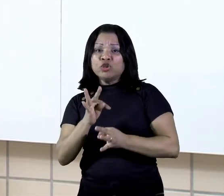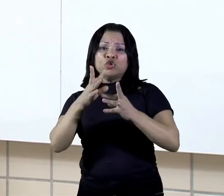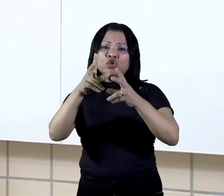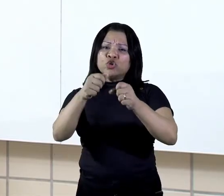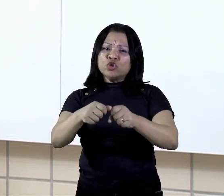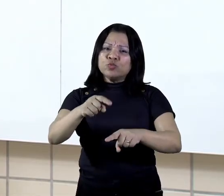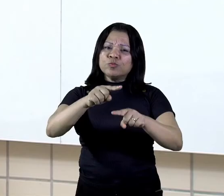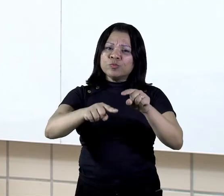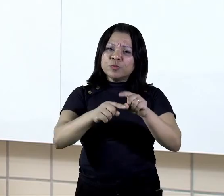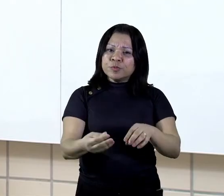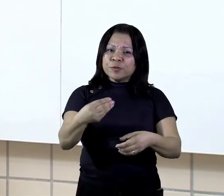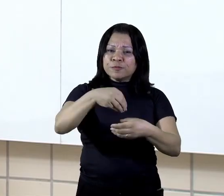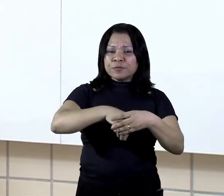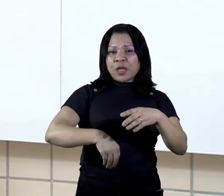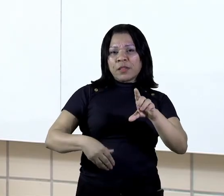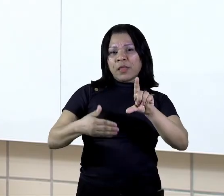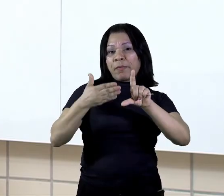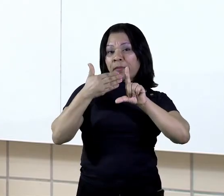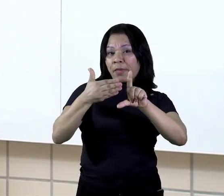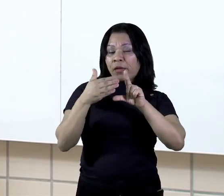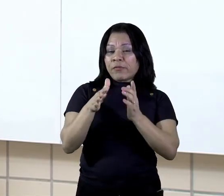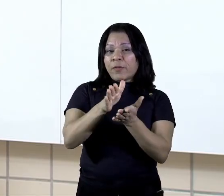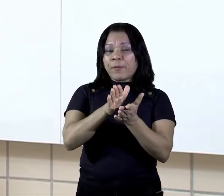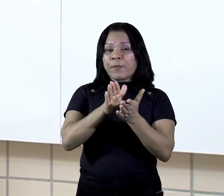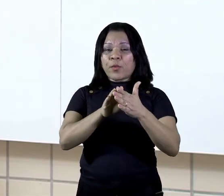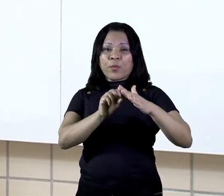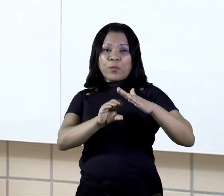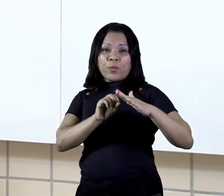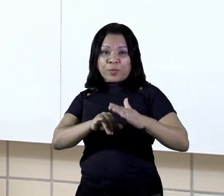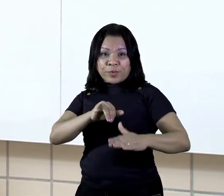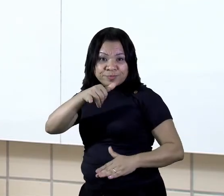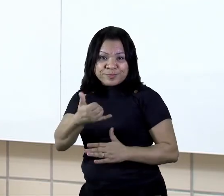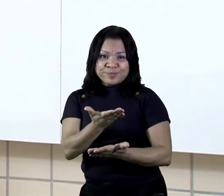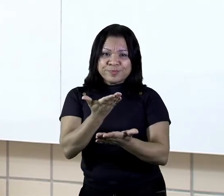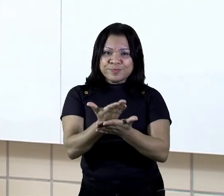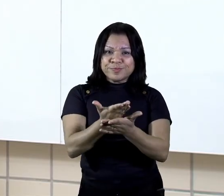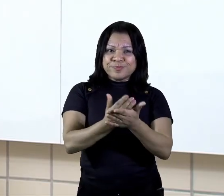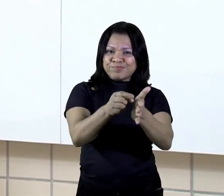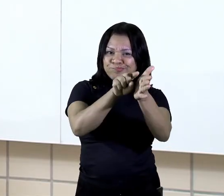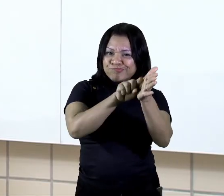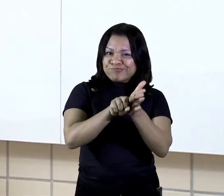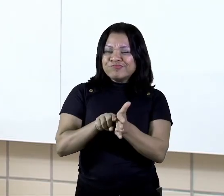disponível na plataforma Palmas Homeschool. Aproveitem, estude,